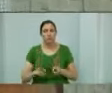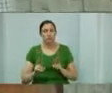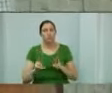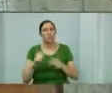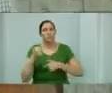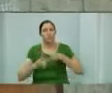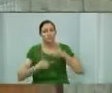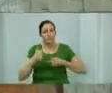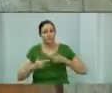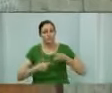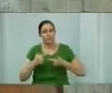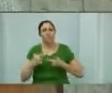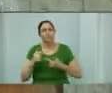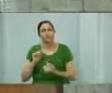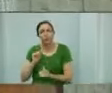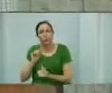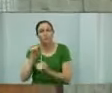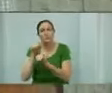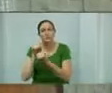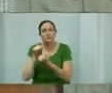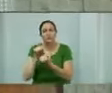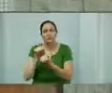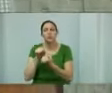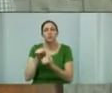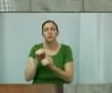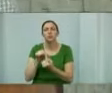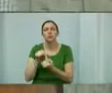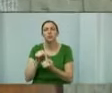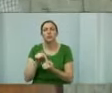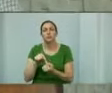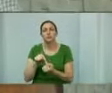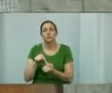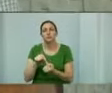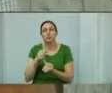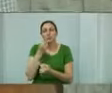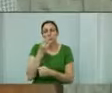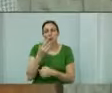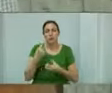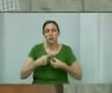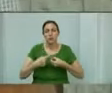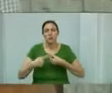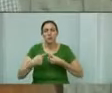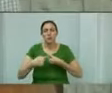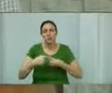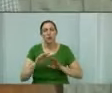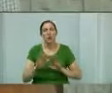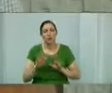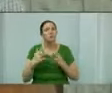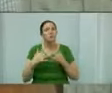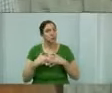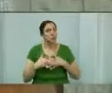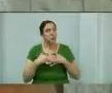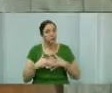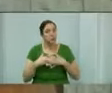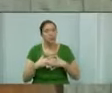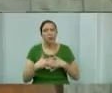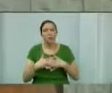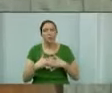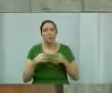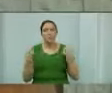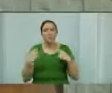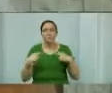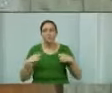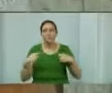linha pelo bem da nossa cidade. Parece uma redundância, mas não é. Não é simples isso. É complexo e nós precisamos de todo mundo para fazer com que as